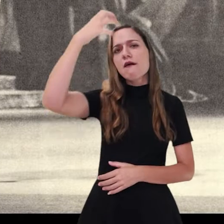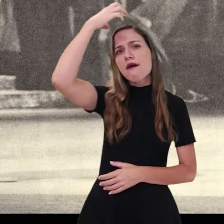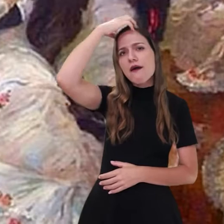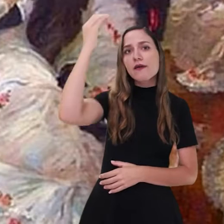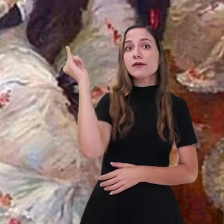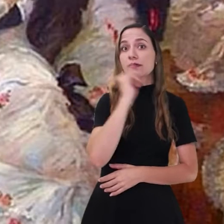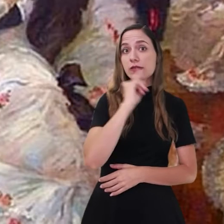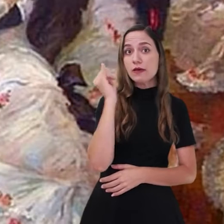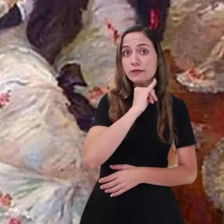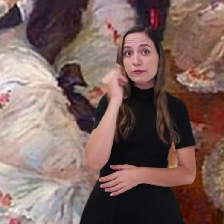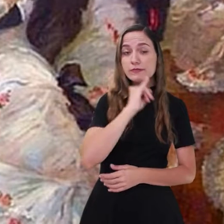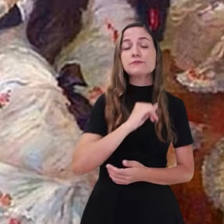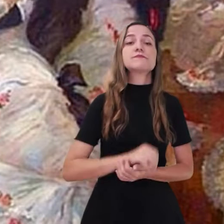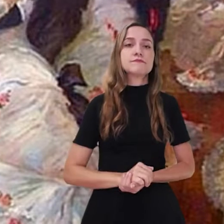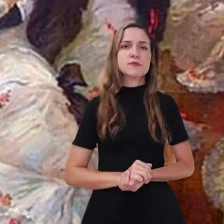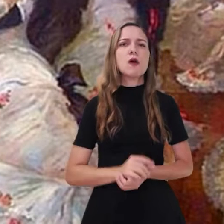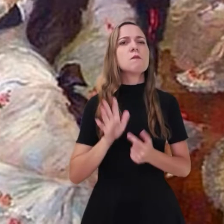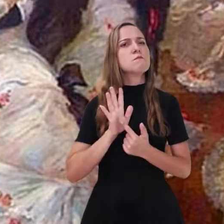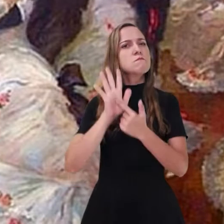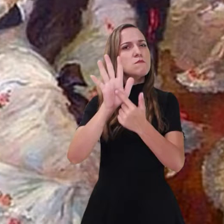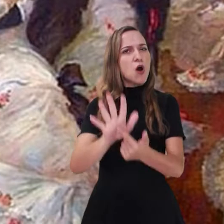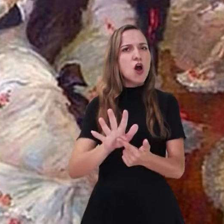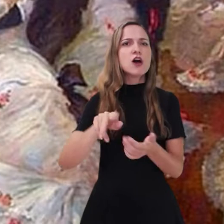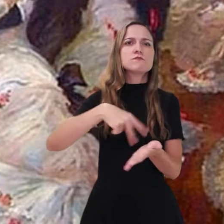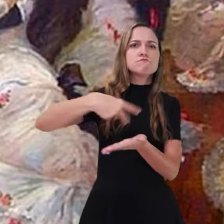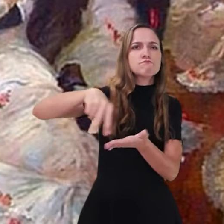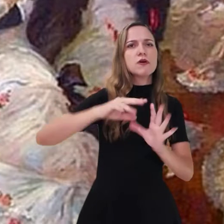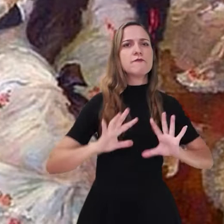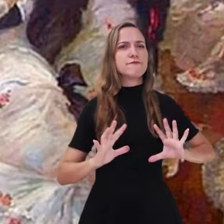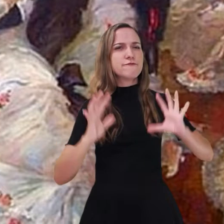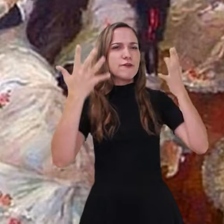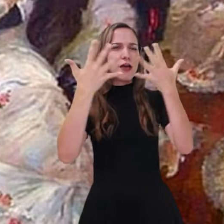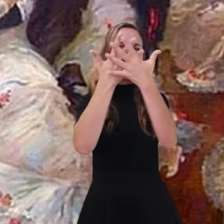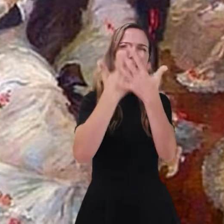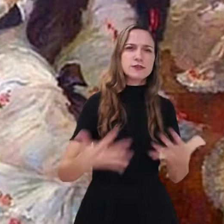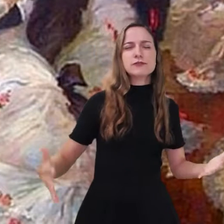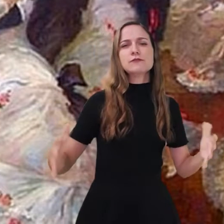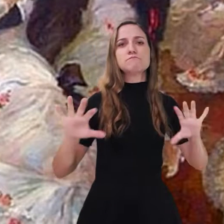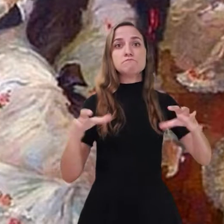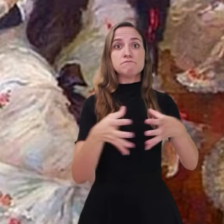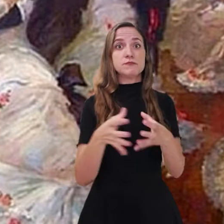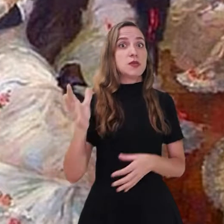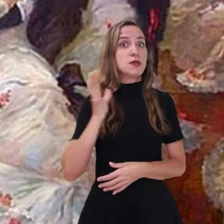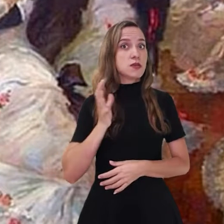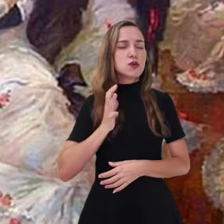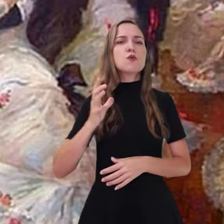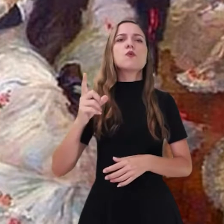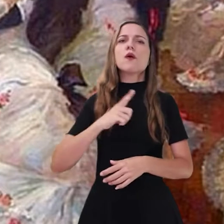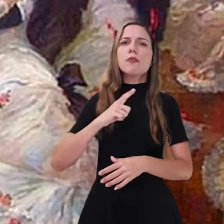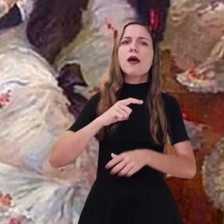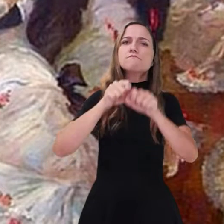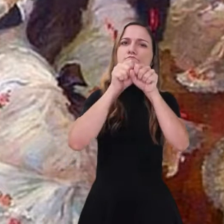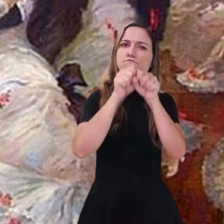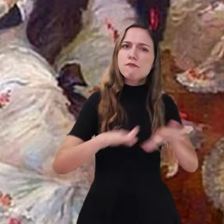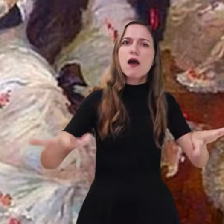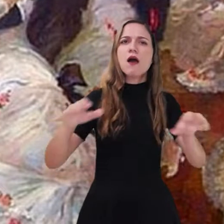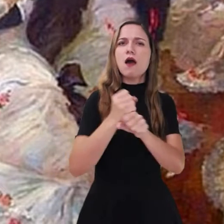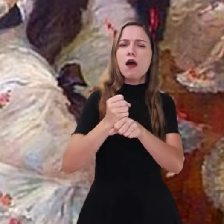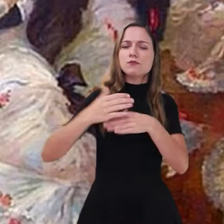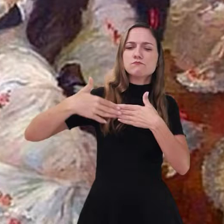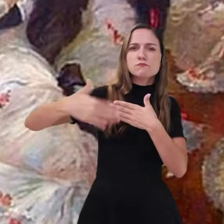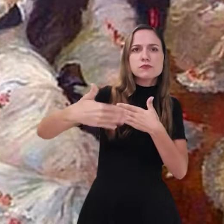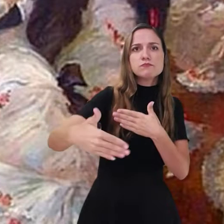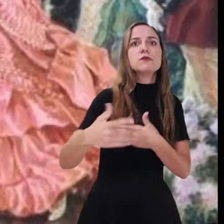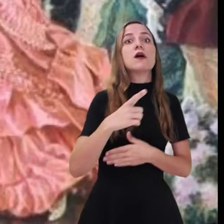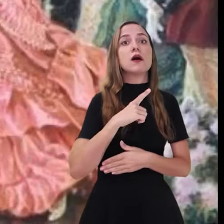italiana. Os espetáculos apresentados em festas aristocráticas se disseminaram nos anos seguintes entre a